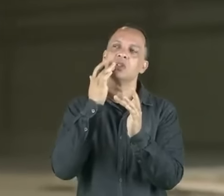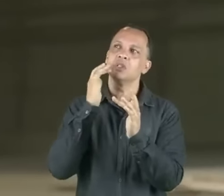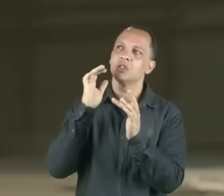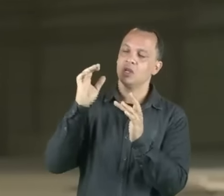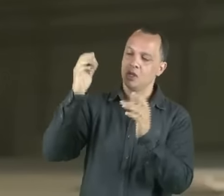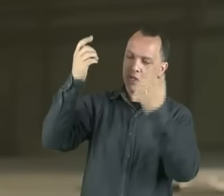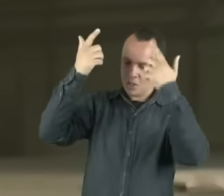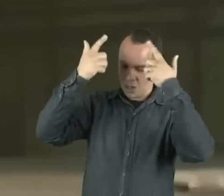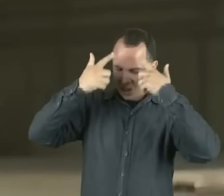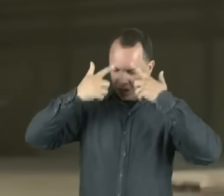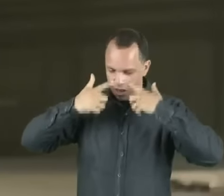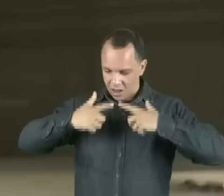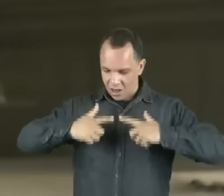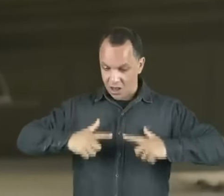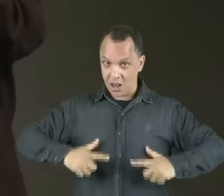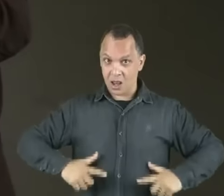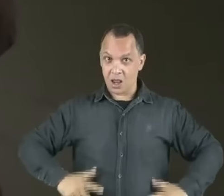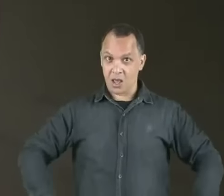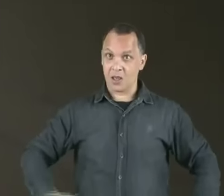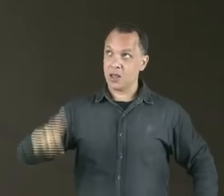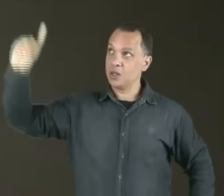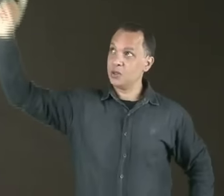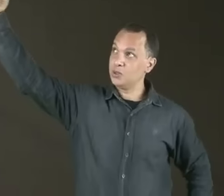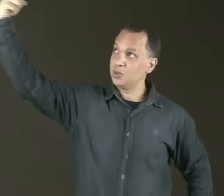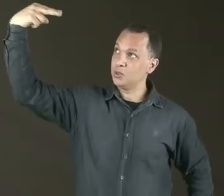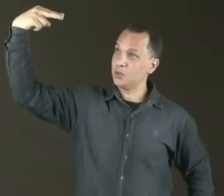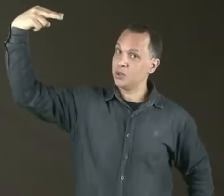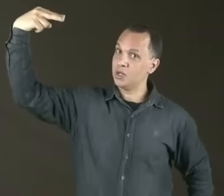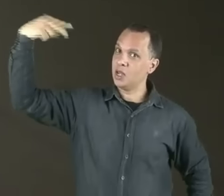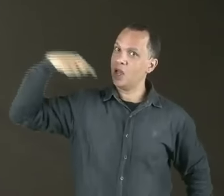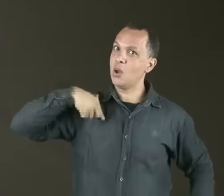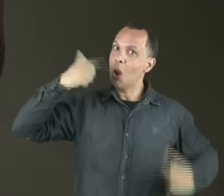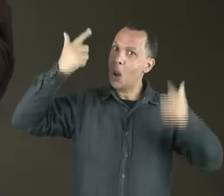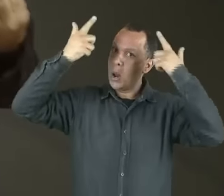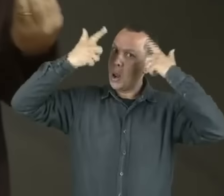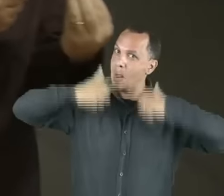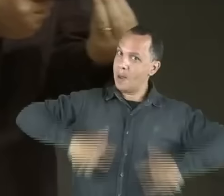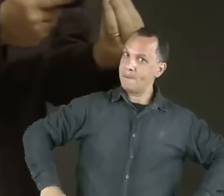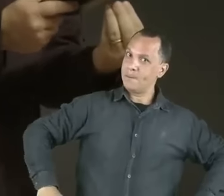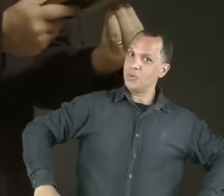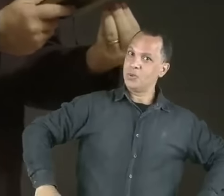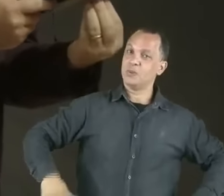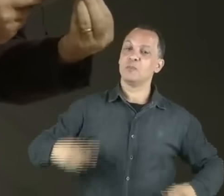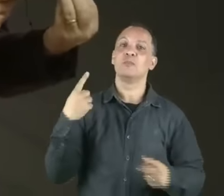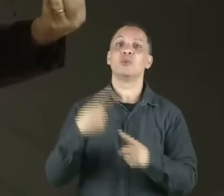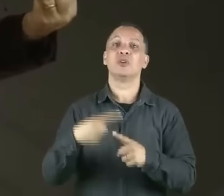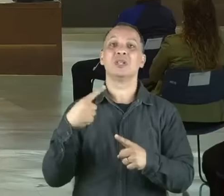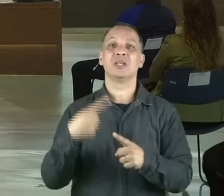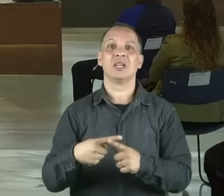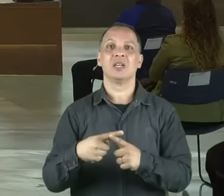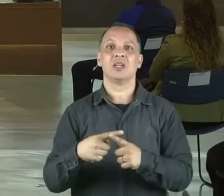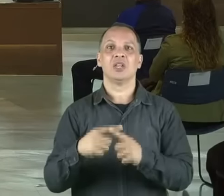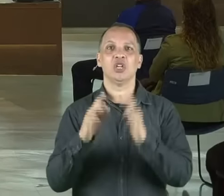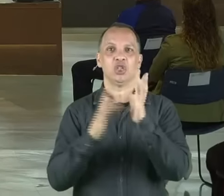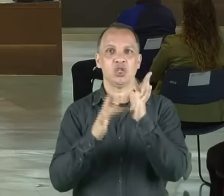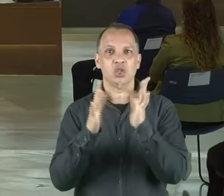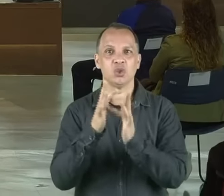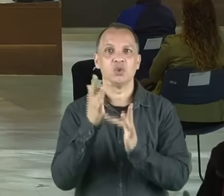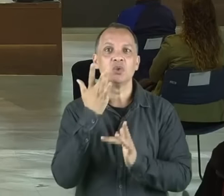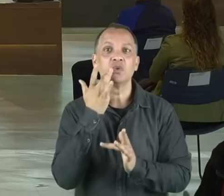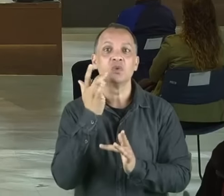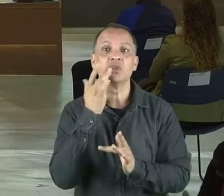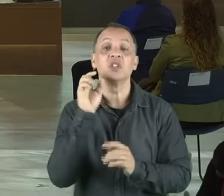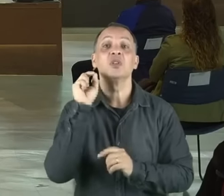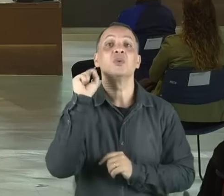mácula sem culpa e irrepreensíveis é porque o sangue de Jesus nos purifica de